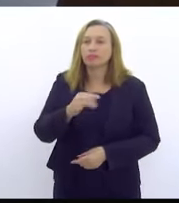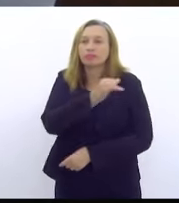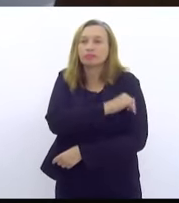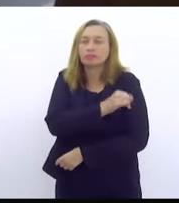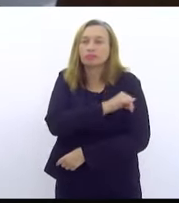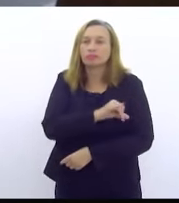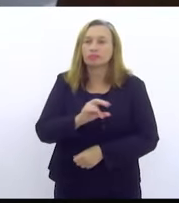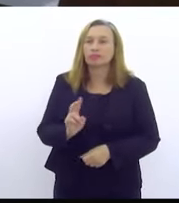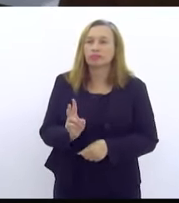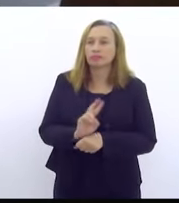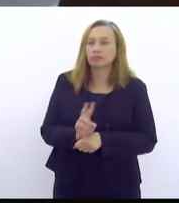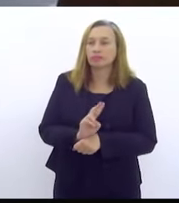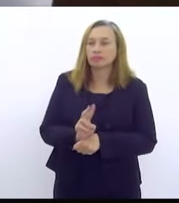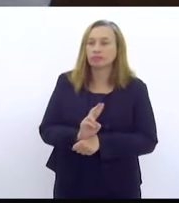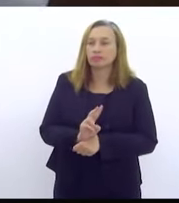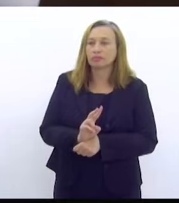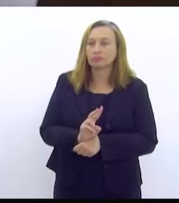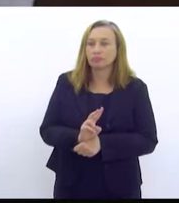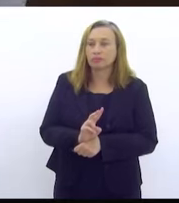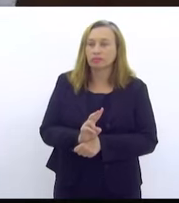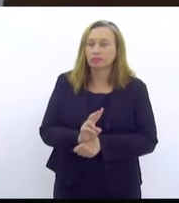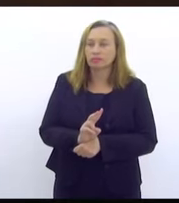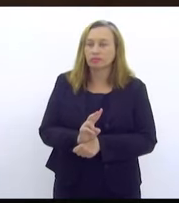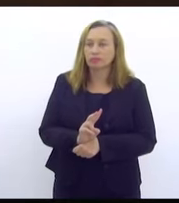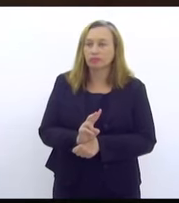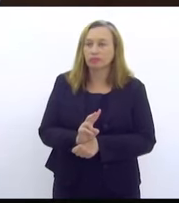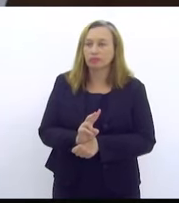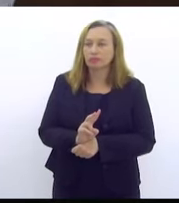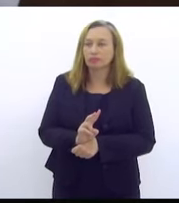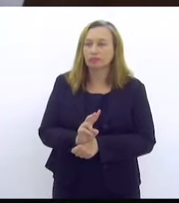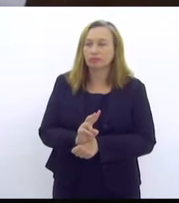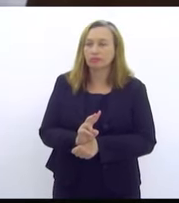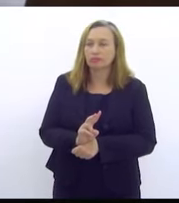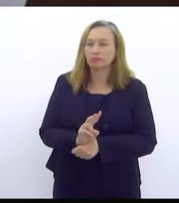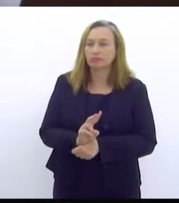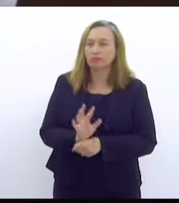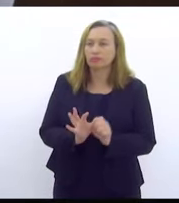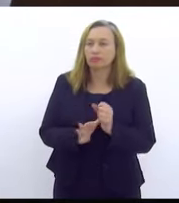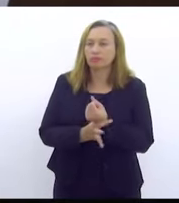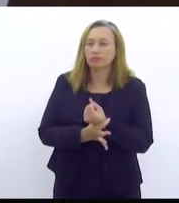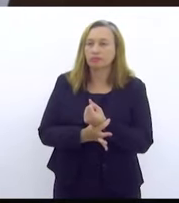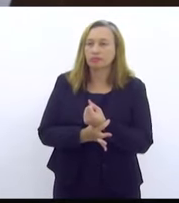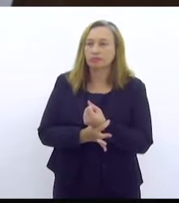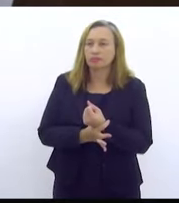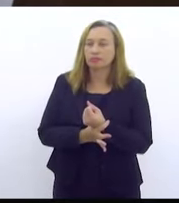os guardas da rainha, aliás, os guardas não, trouxe